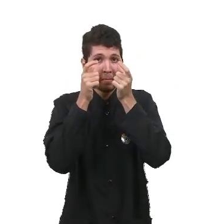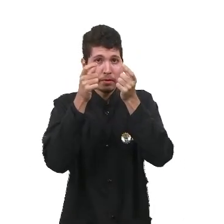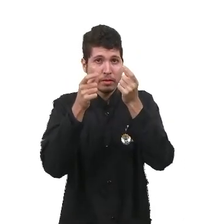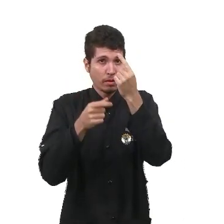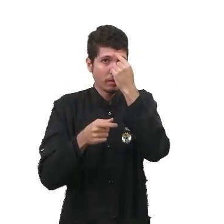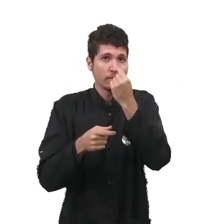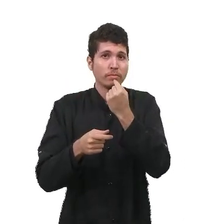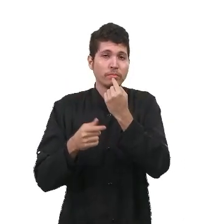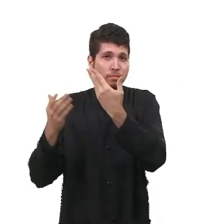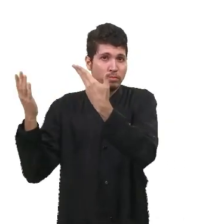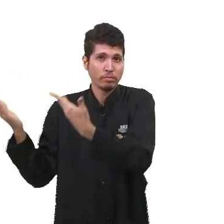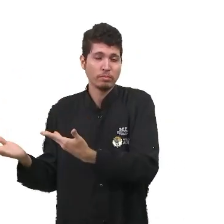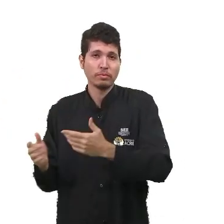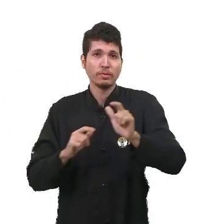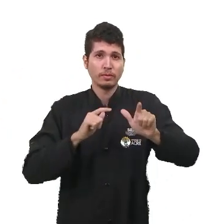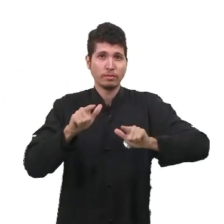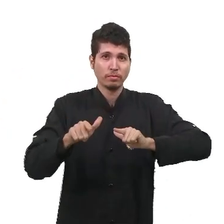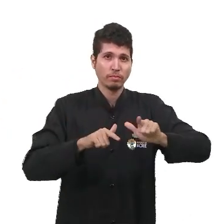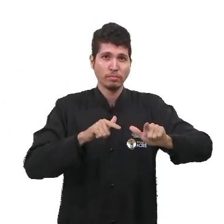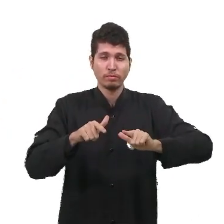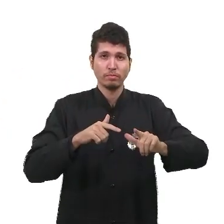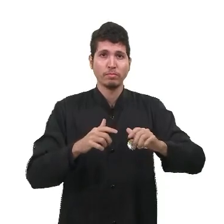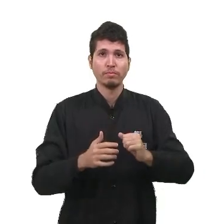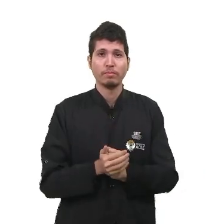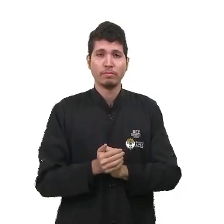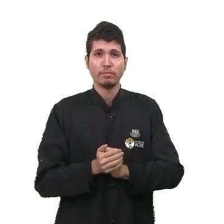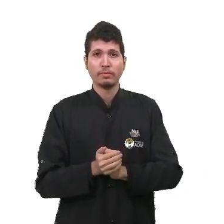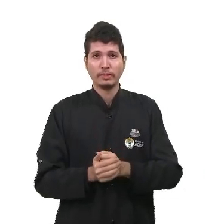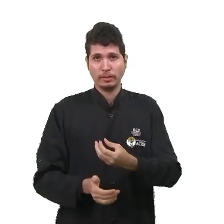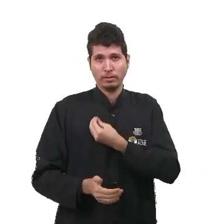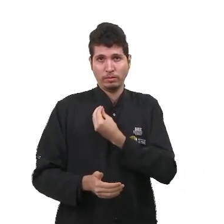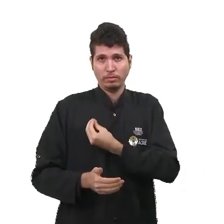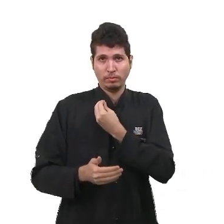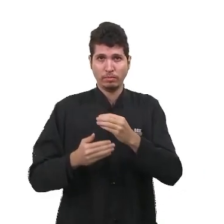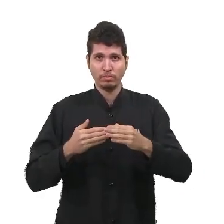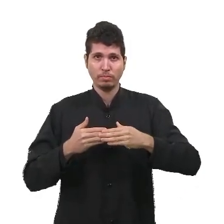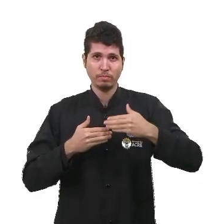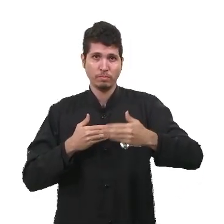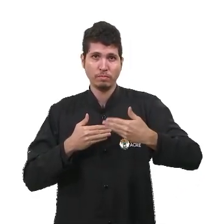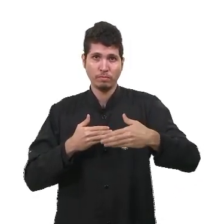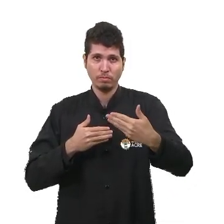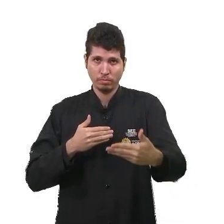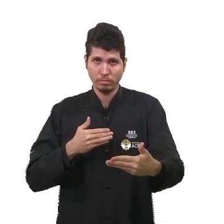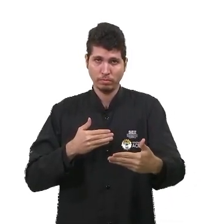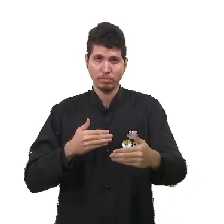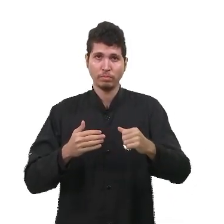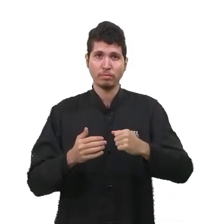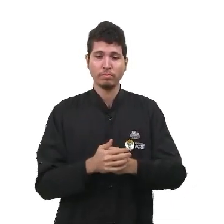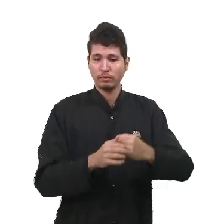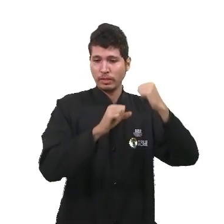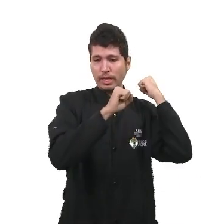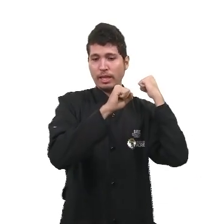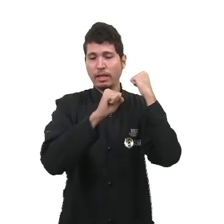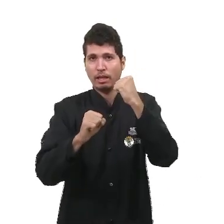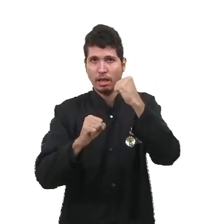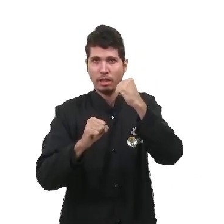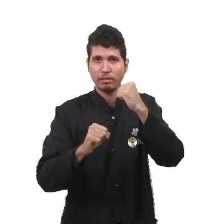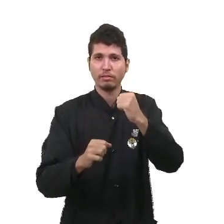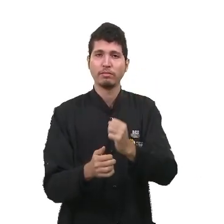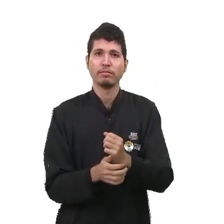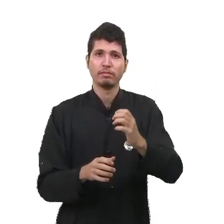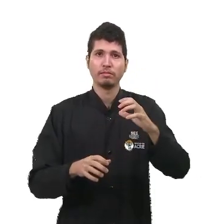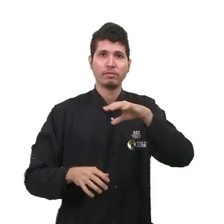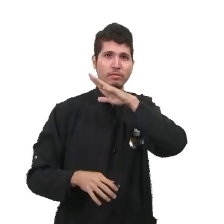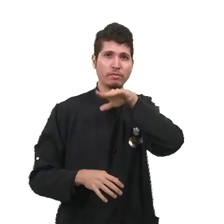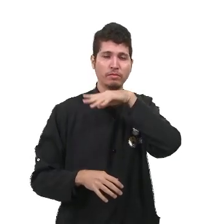Na pré-história, o trabalho era uma questão de sobrevivência, ou seja, caçar animais e coletar frutos